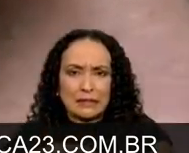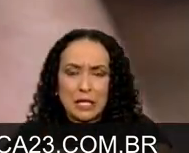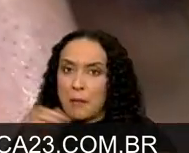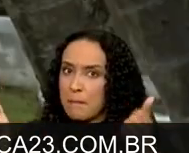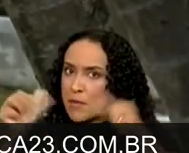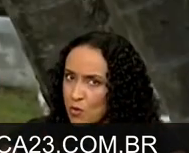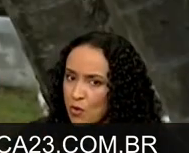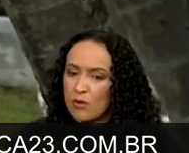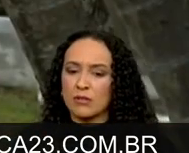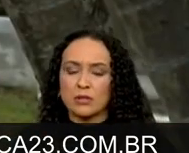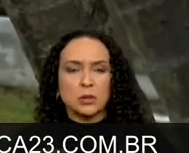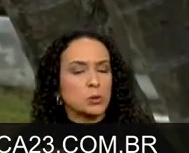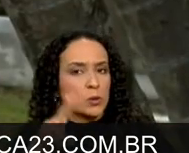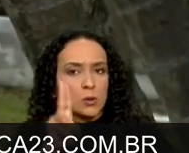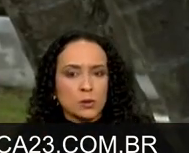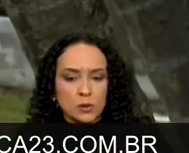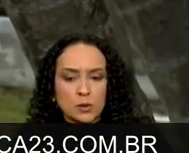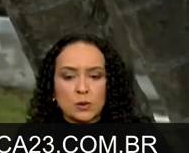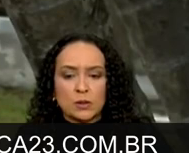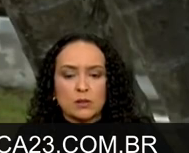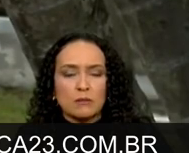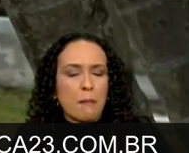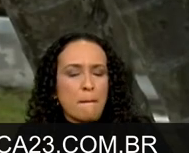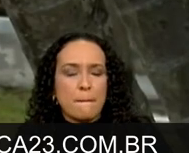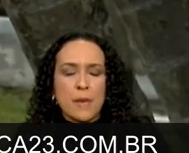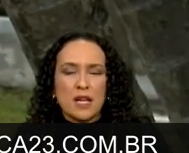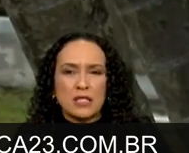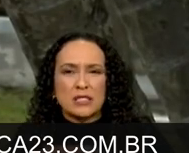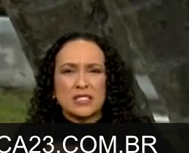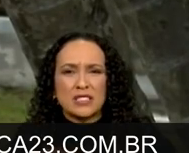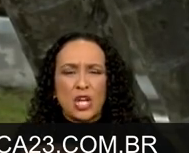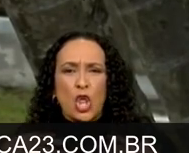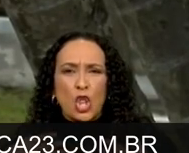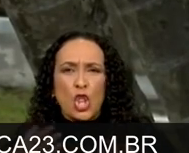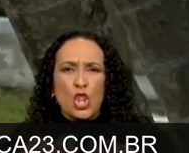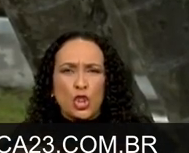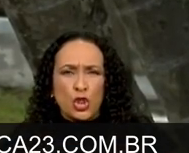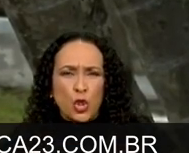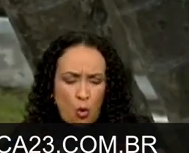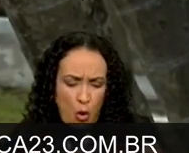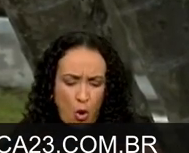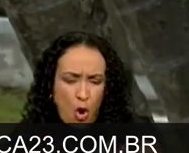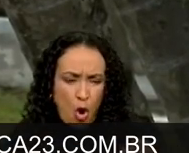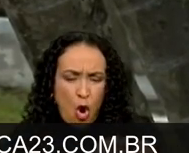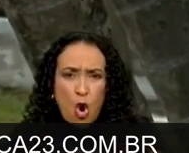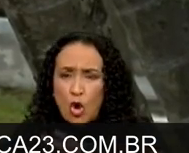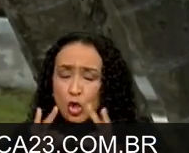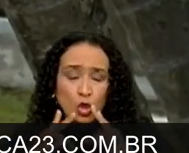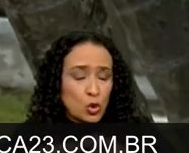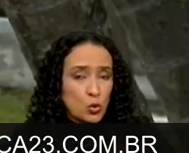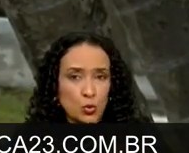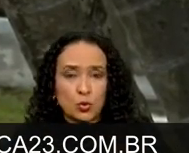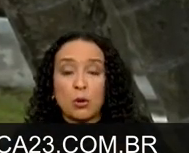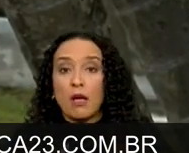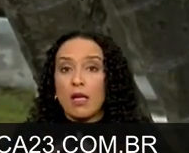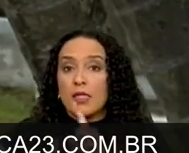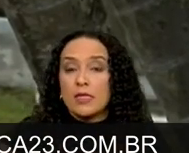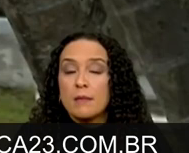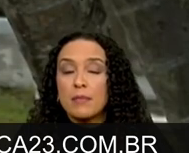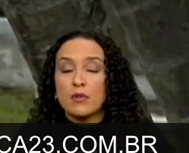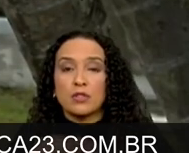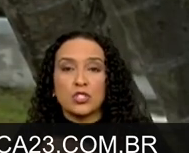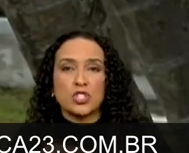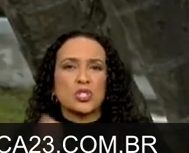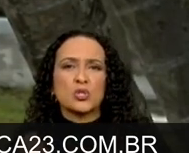muito piores. Ficava na cama parada e eu sentia dor nas articulações e eu sentia dor o tempo todo. Depois, eu